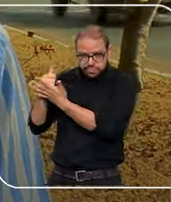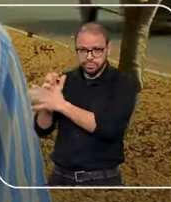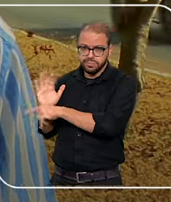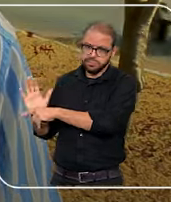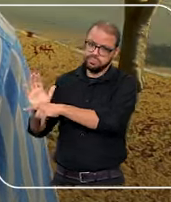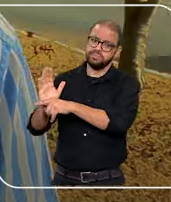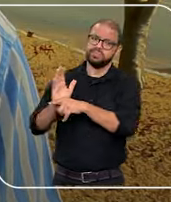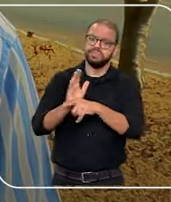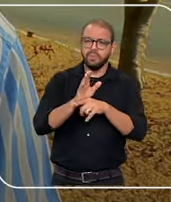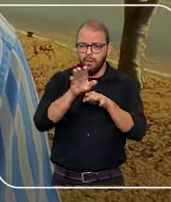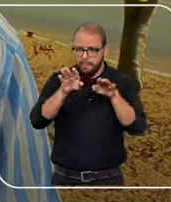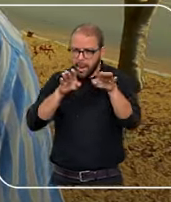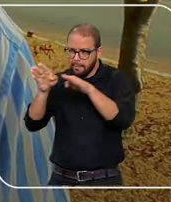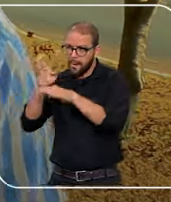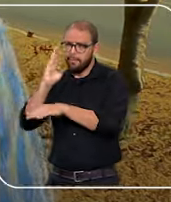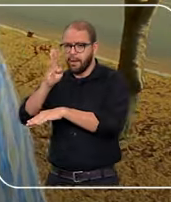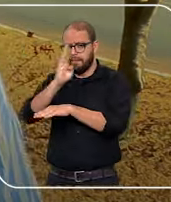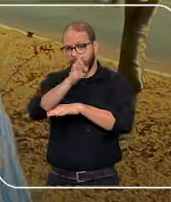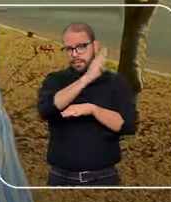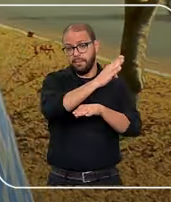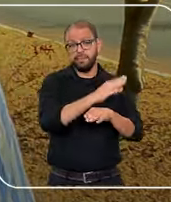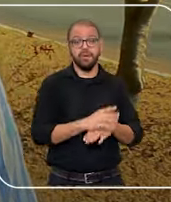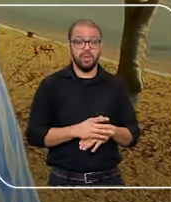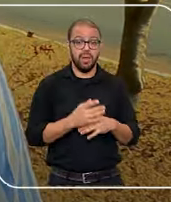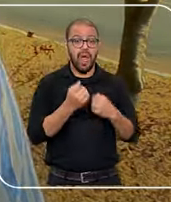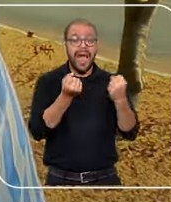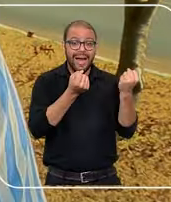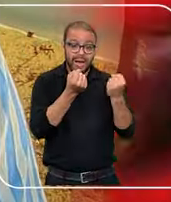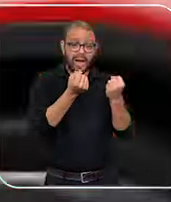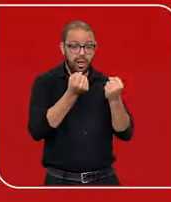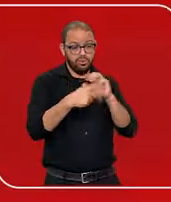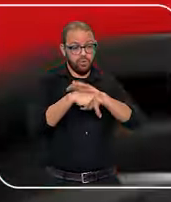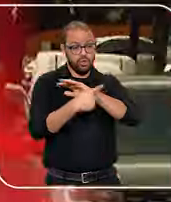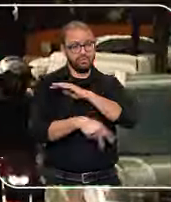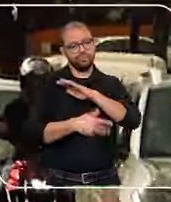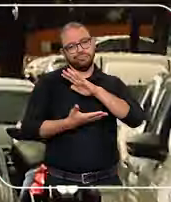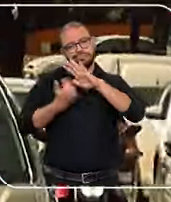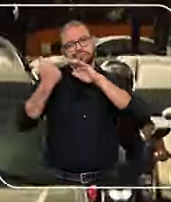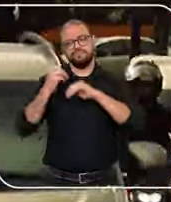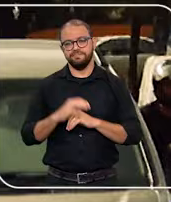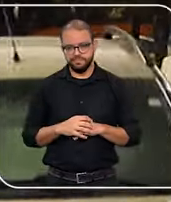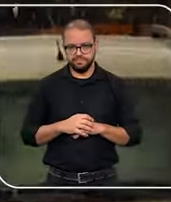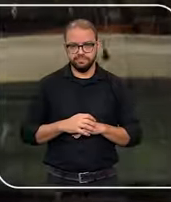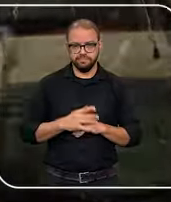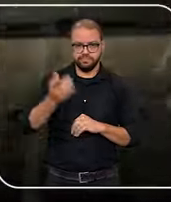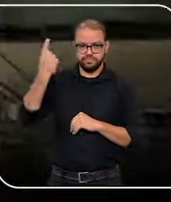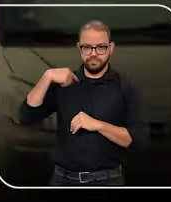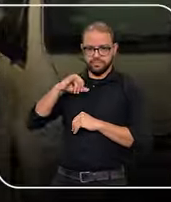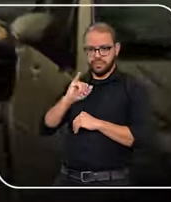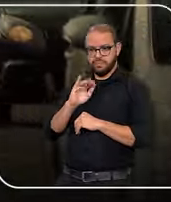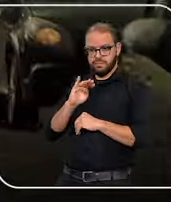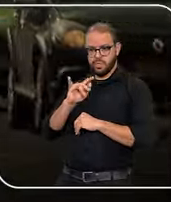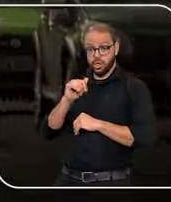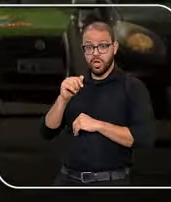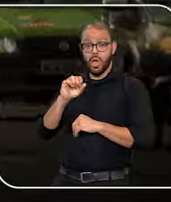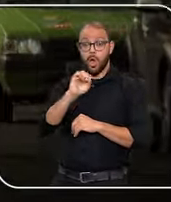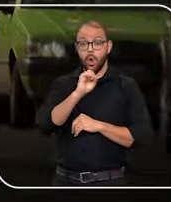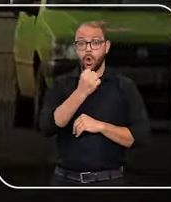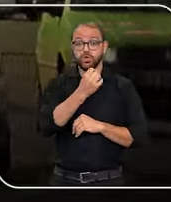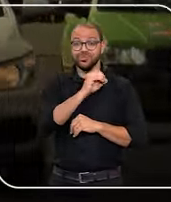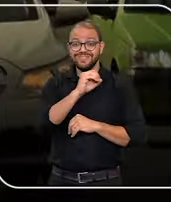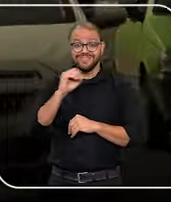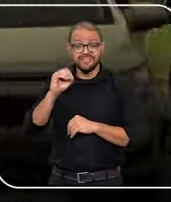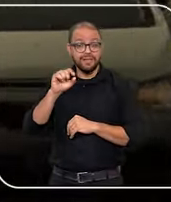mobilidade, contribui para a mobilidade que você tira uma quantidade enorme de automóveis. De acordo com o último levantamento do IBGE,